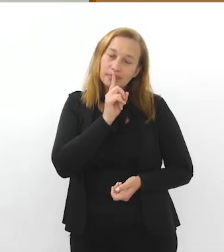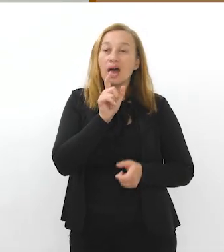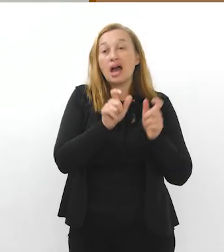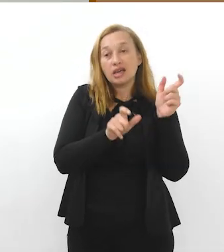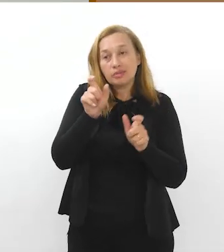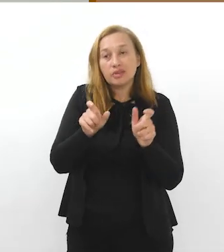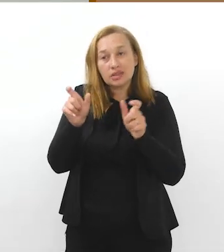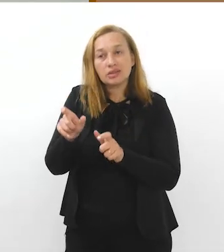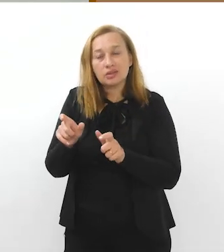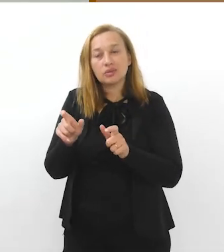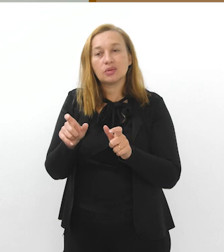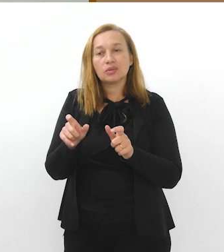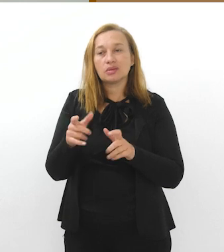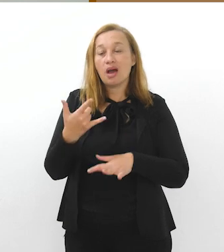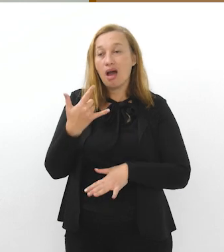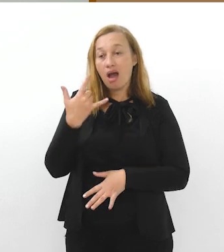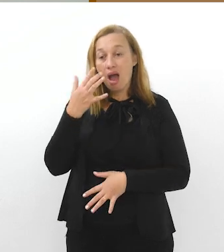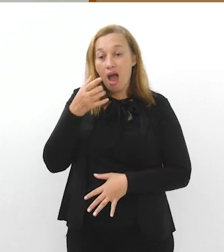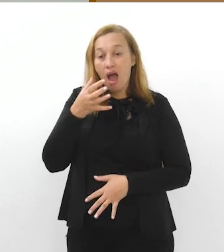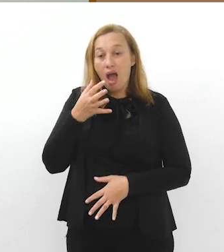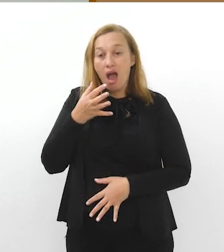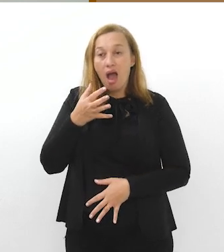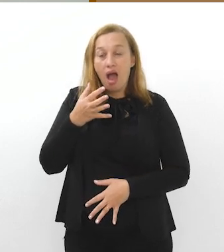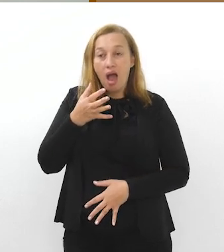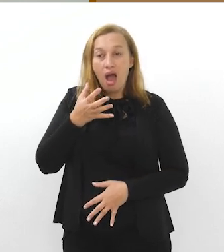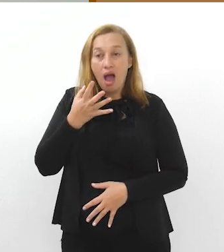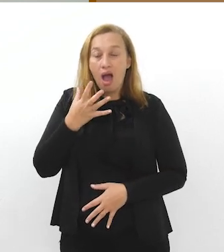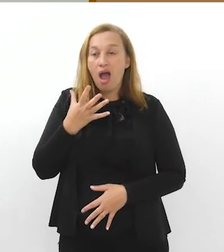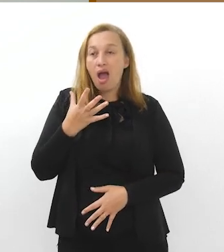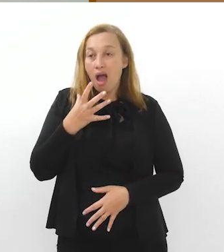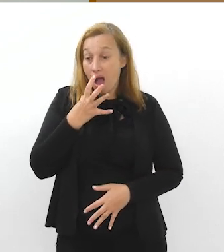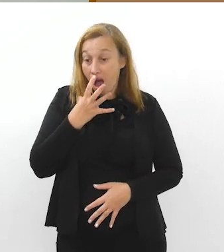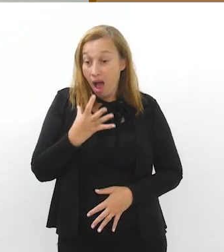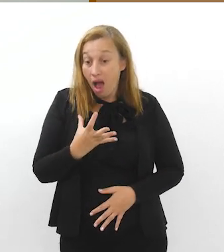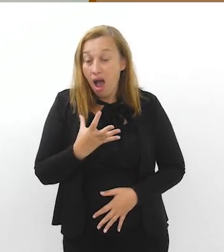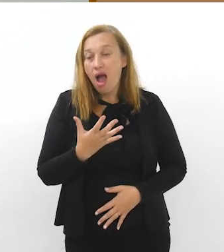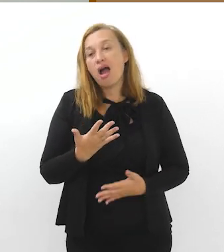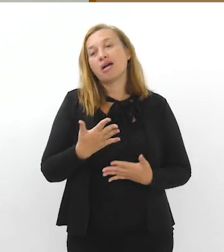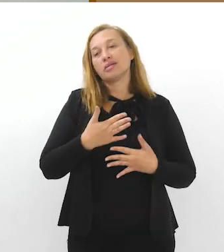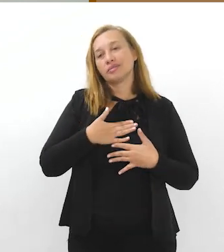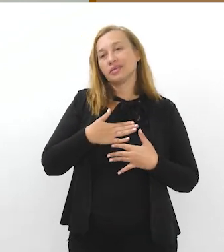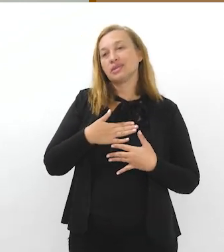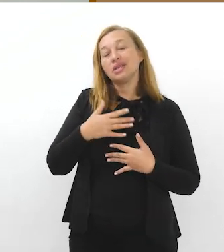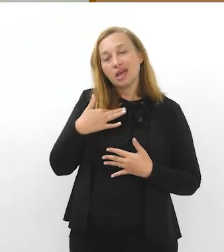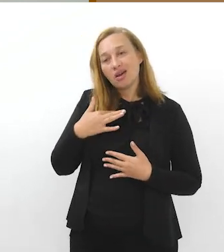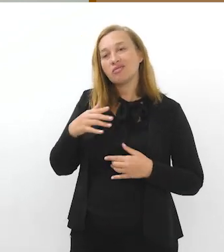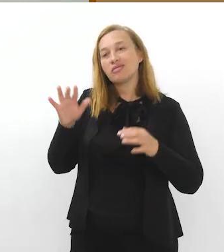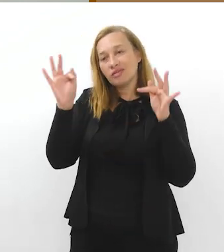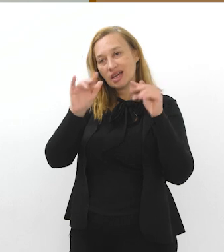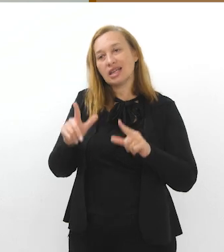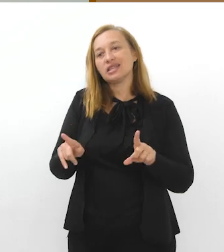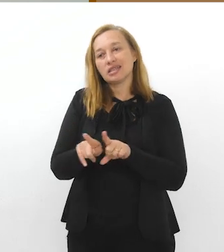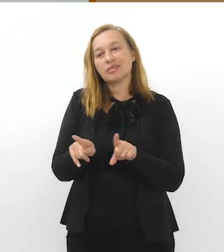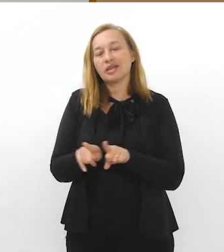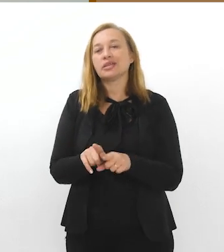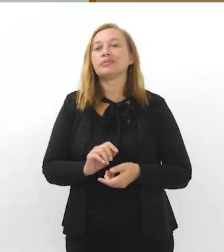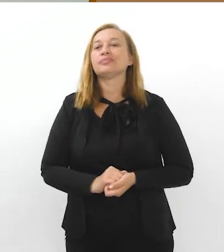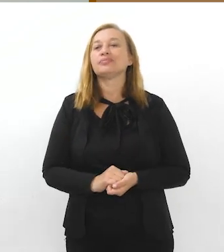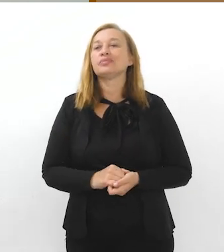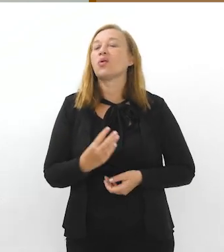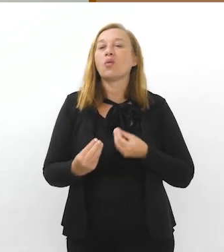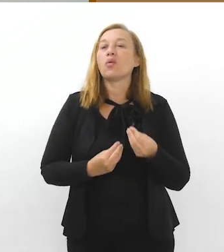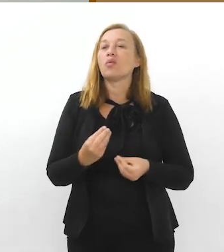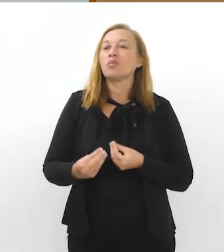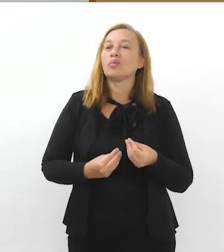seja tão incomum mais, né? As pessoas admiram, né? As pessoas vêm, então elas me